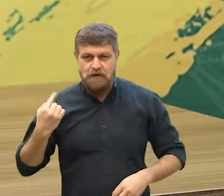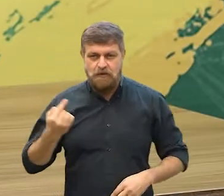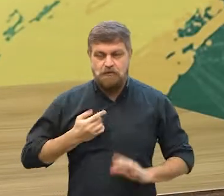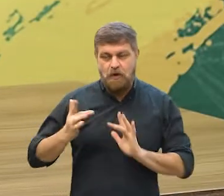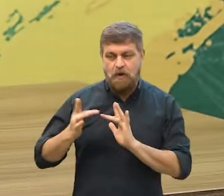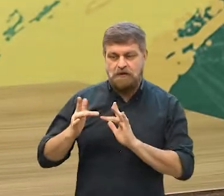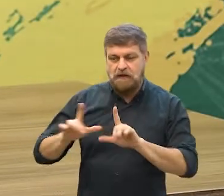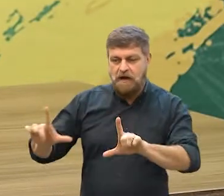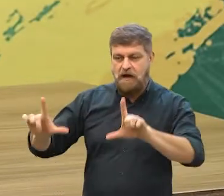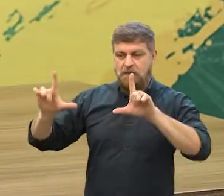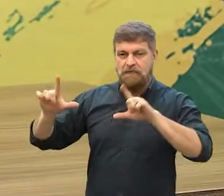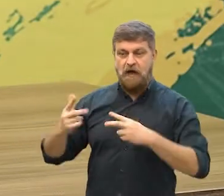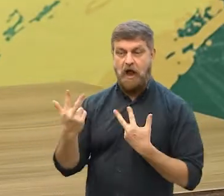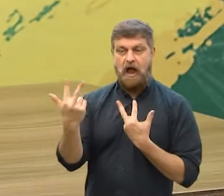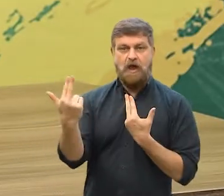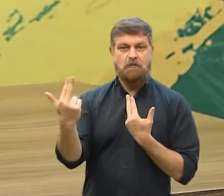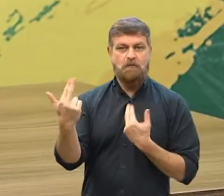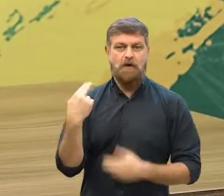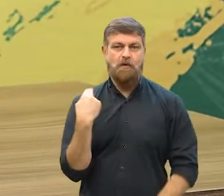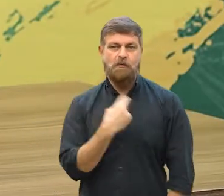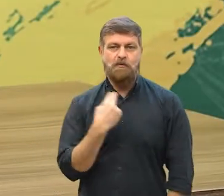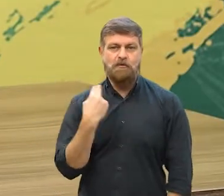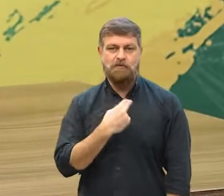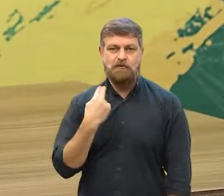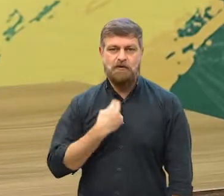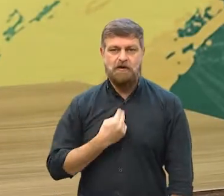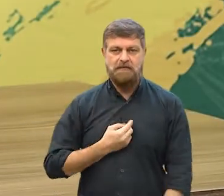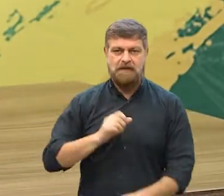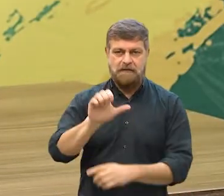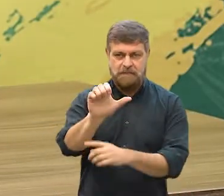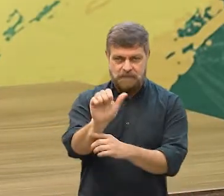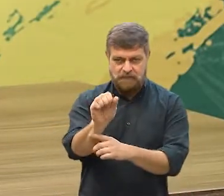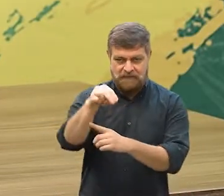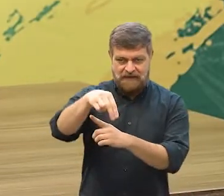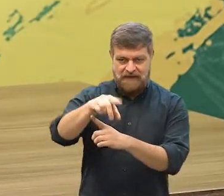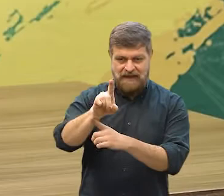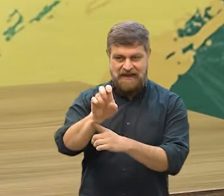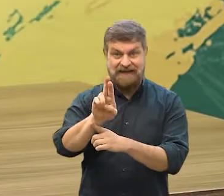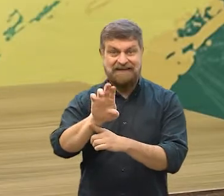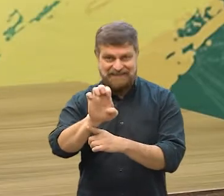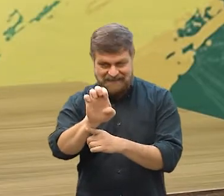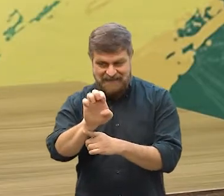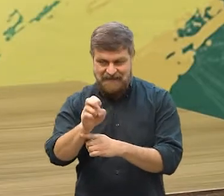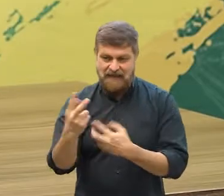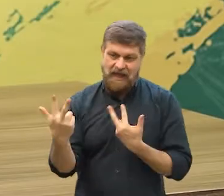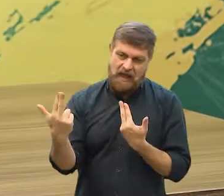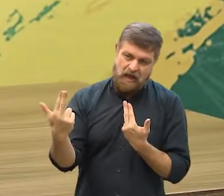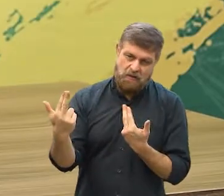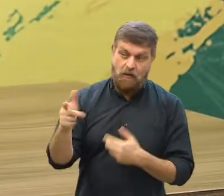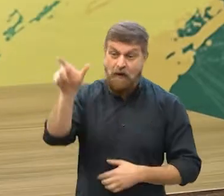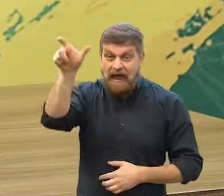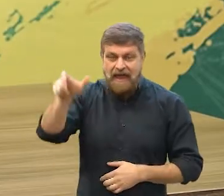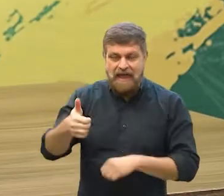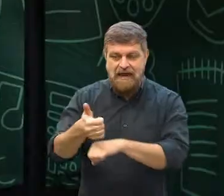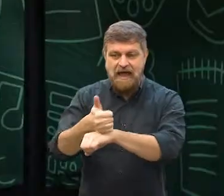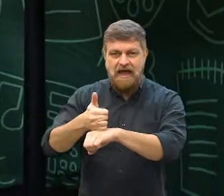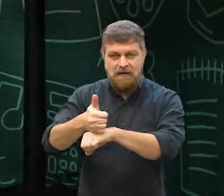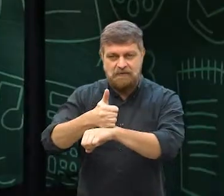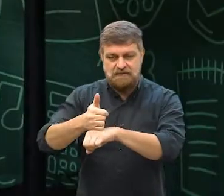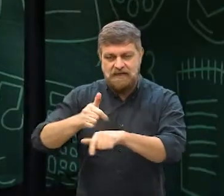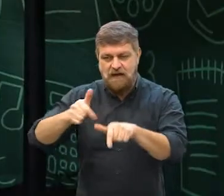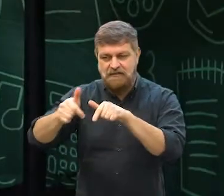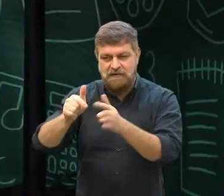nosso contato é com o meu xará Luiz André Oliveira meu xará pelo André evidentemente né ele que a jornalista